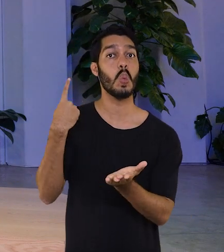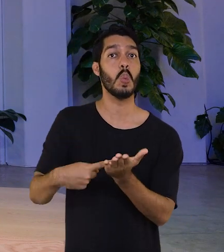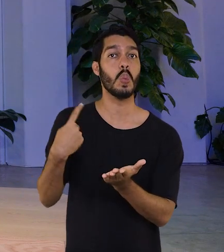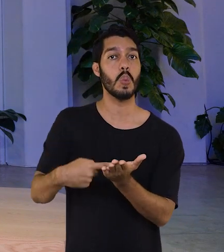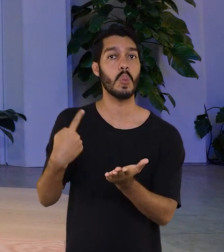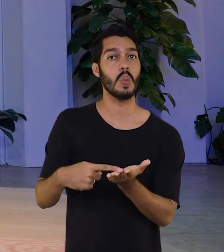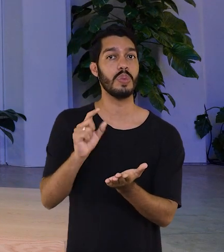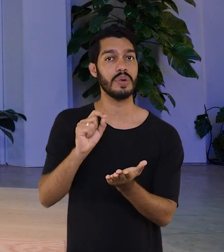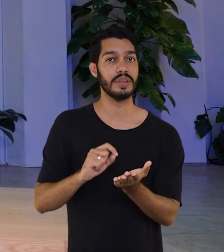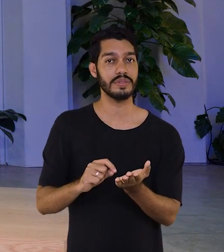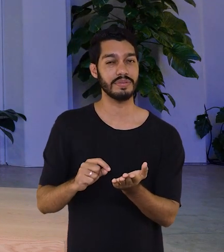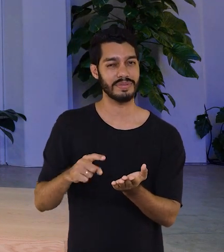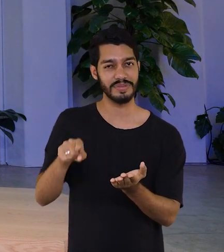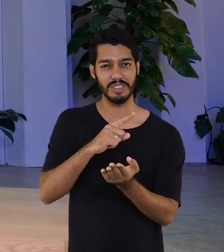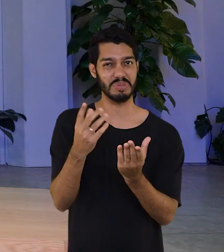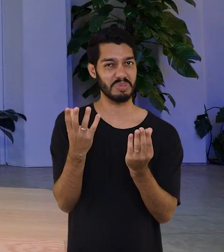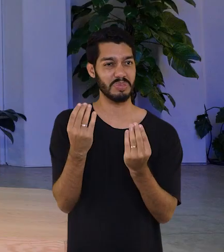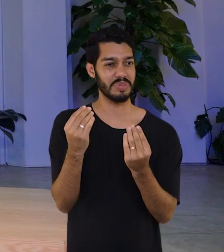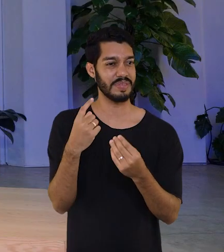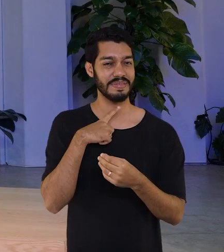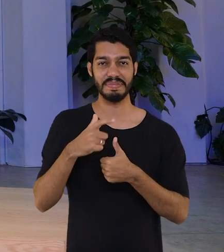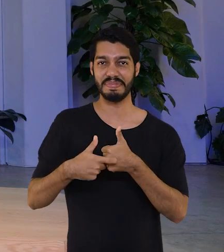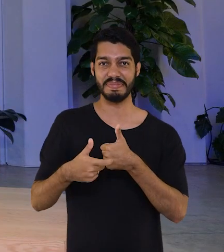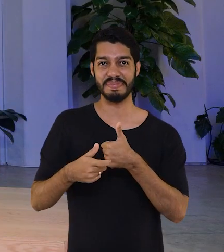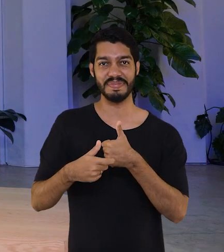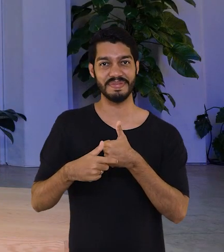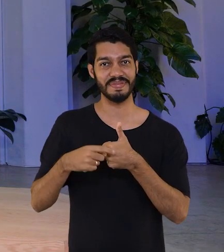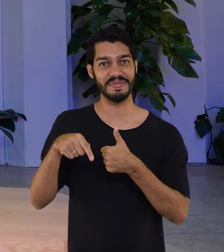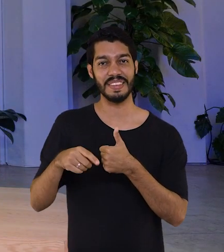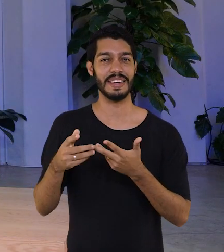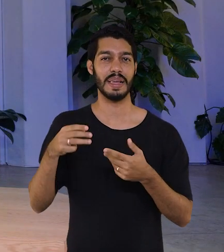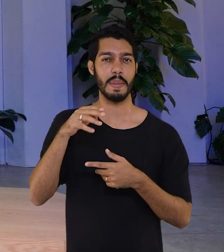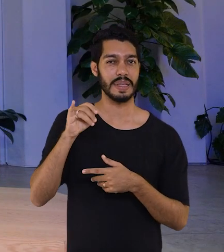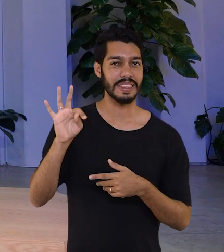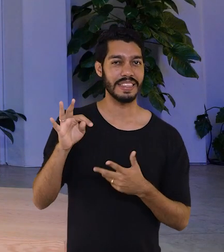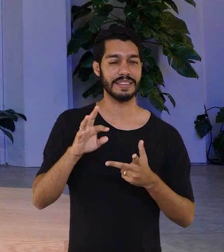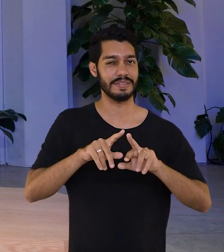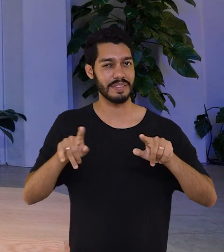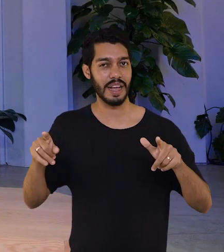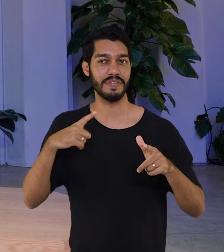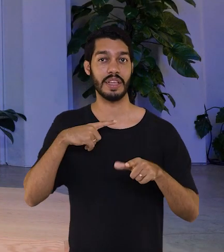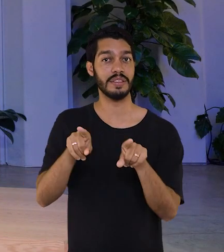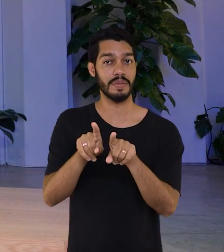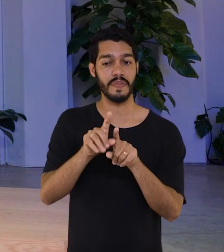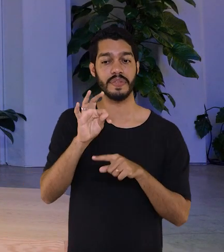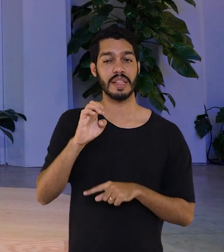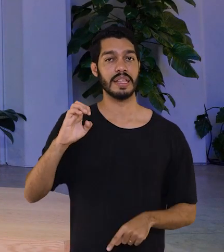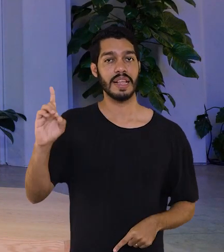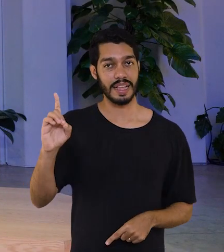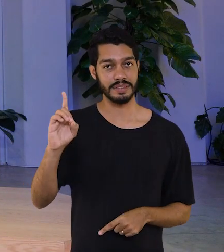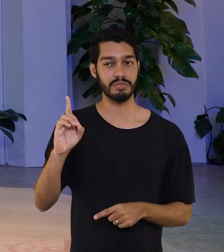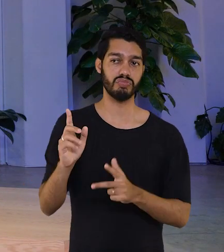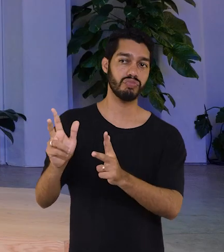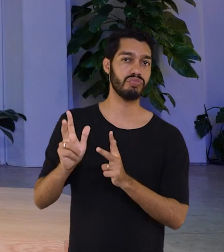Code. E aí, o que eu me comprometo a fazer com vocês? Eu acho que tem muito conteúdo legal aqui, tanto dessas pesquisas que eu falei, dessa do MIT é bacana. Tem muito